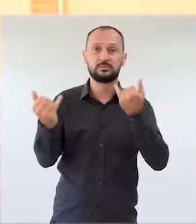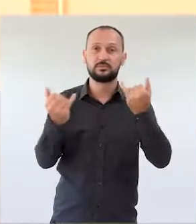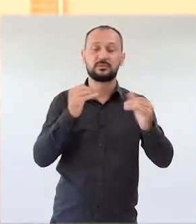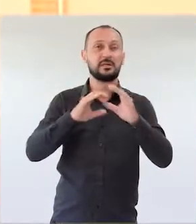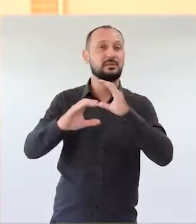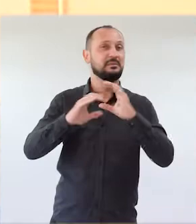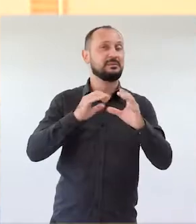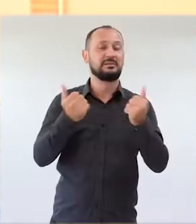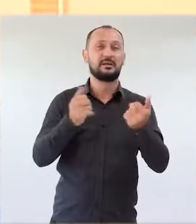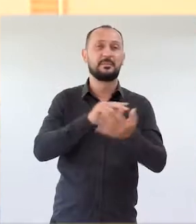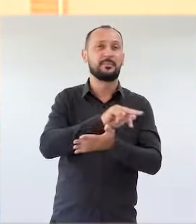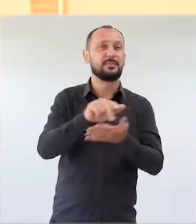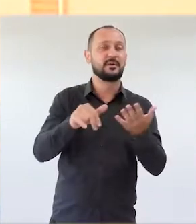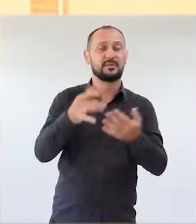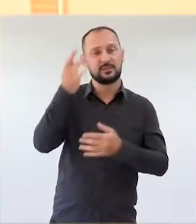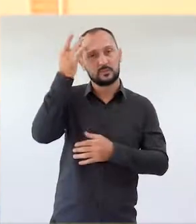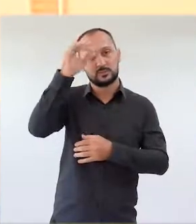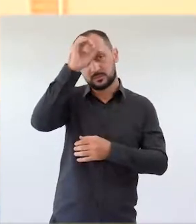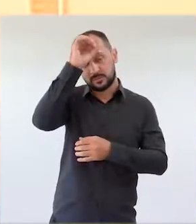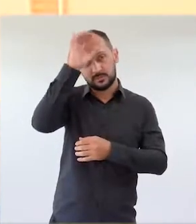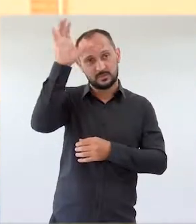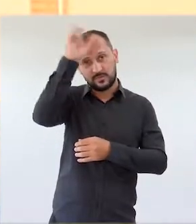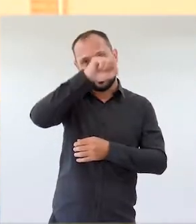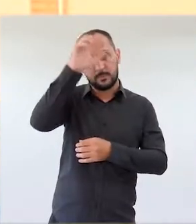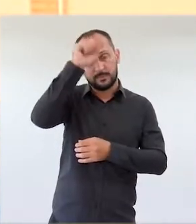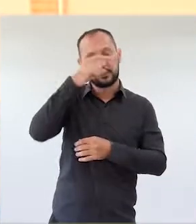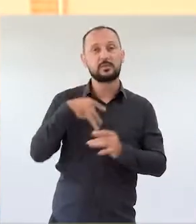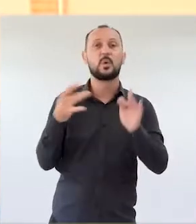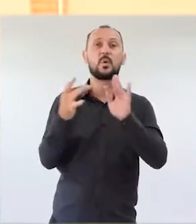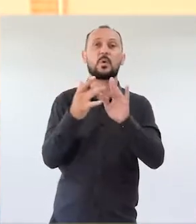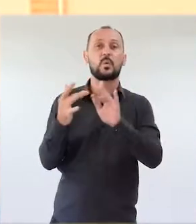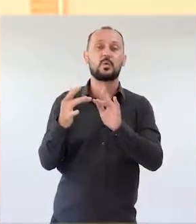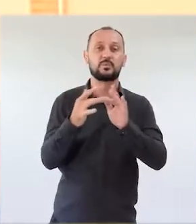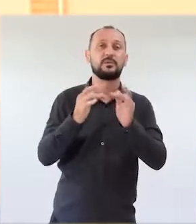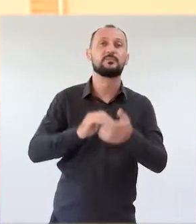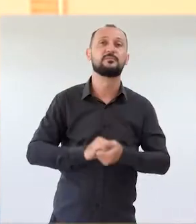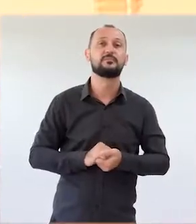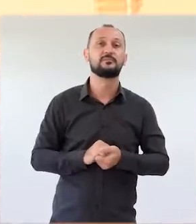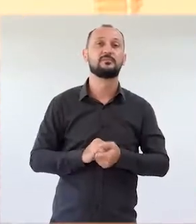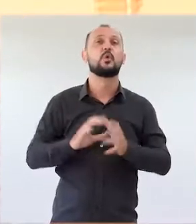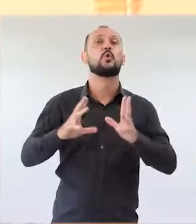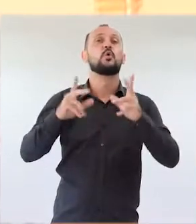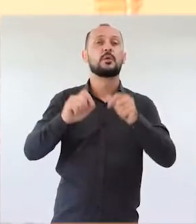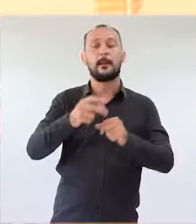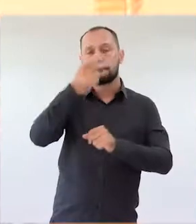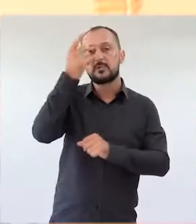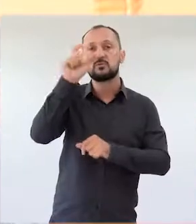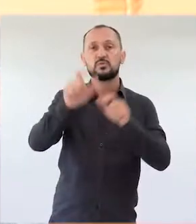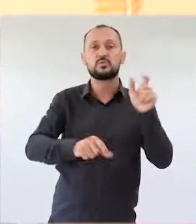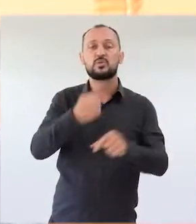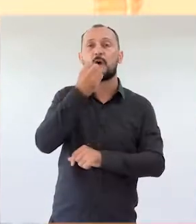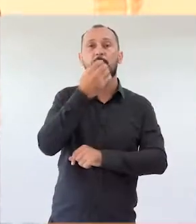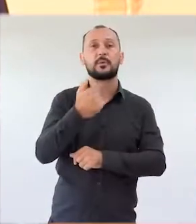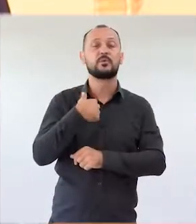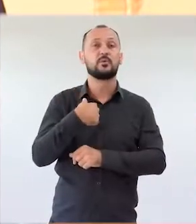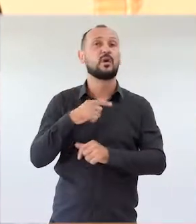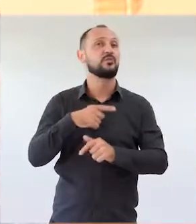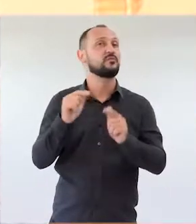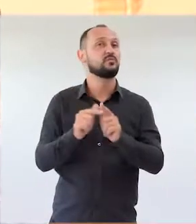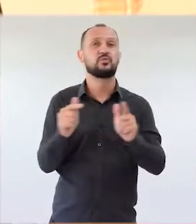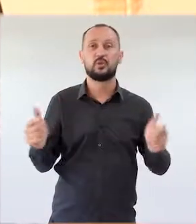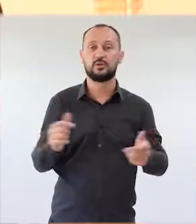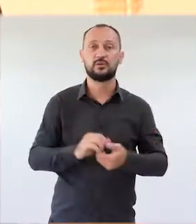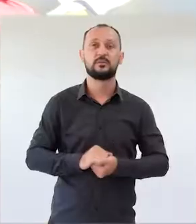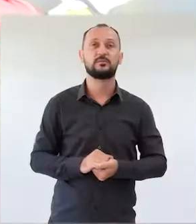de informações. Muita coisa, né, que a gente não sabe, aprende entrando em contato com ele. Todos são pessoas muito boas. Eu